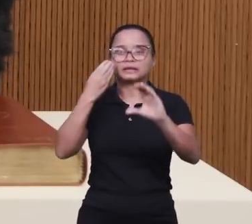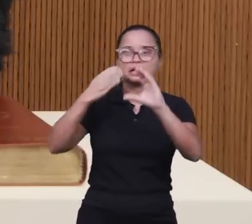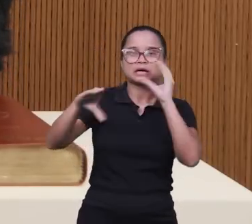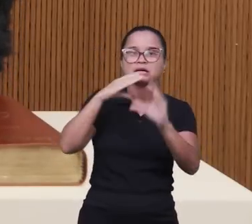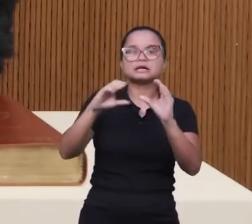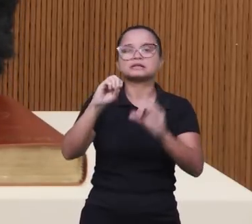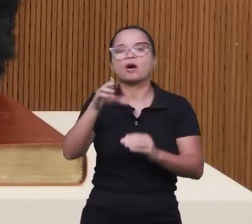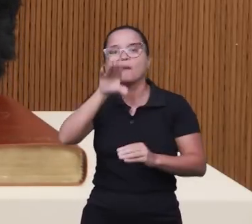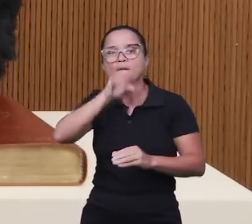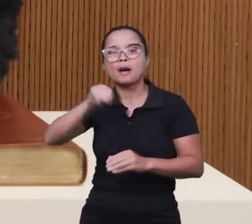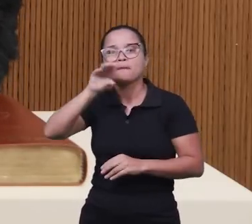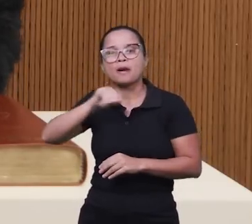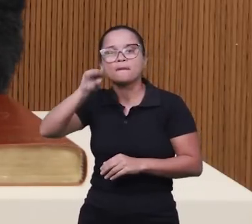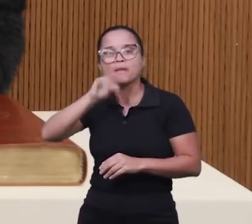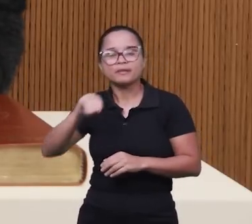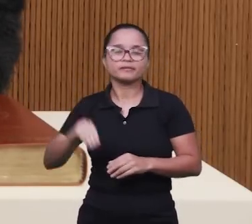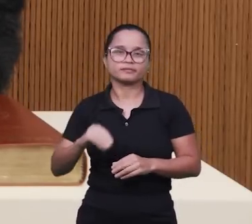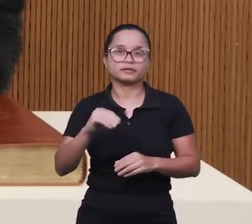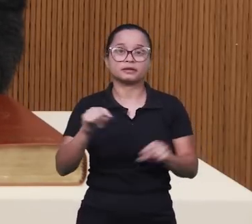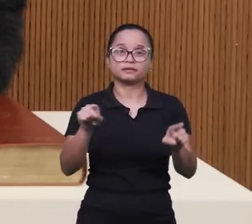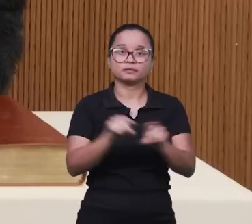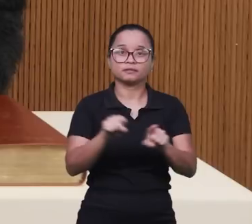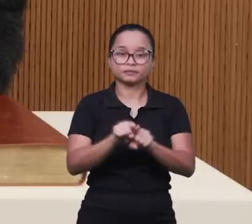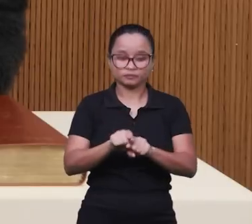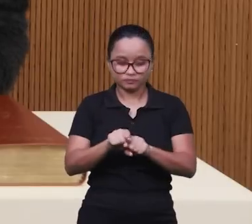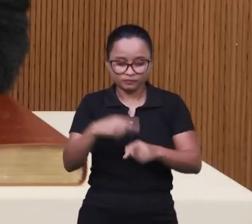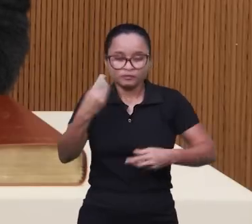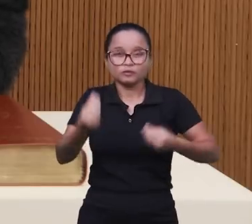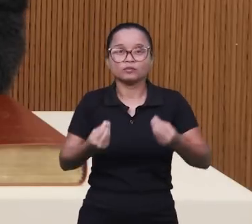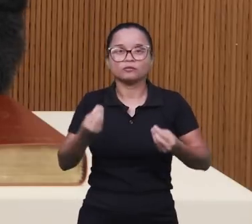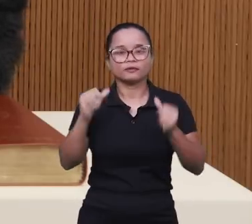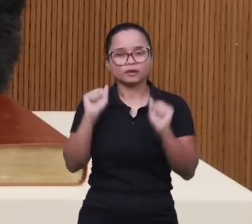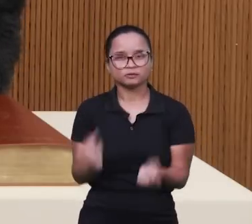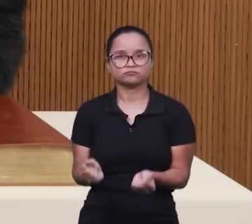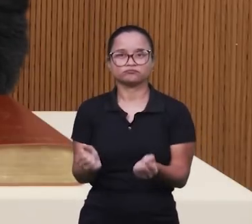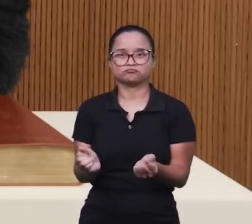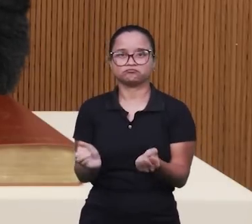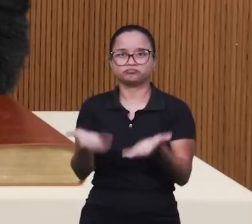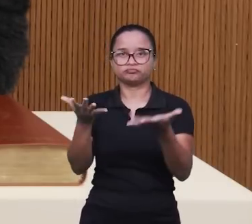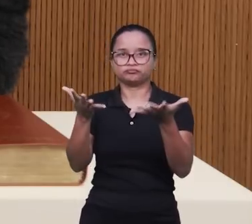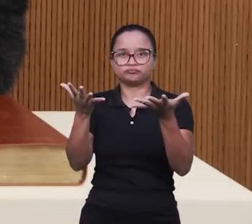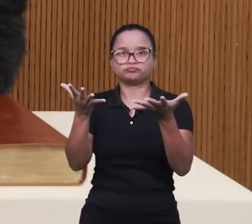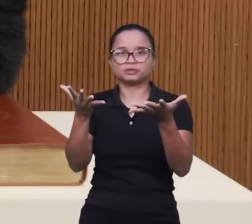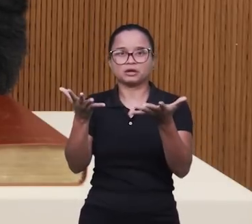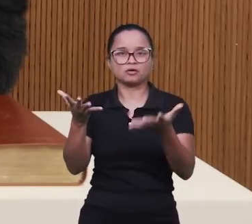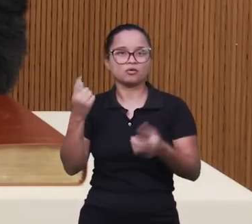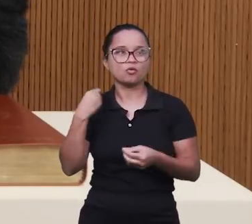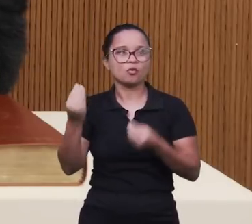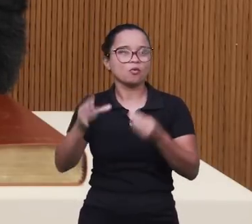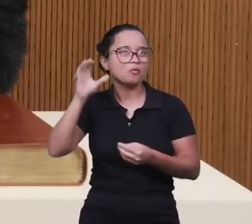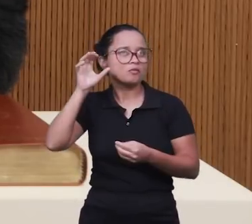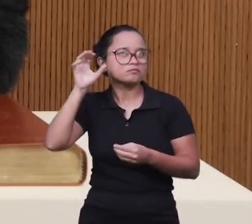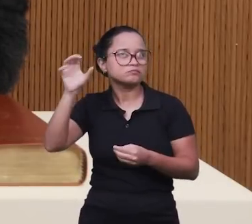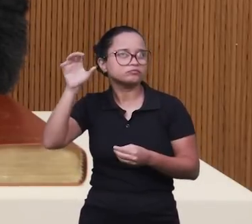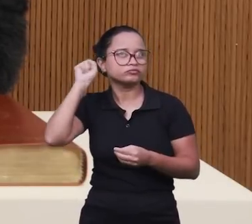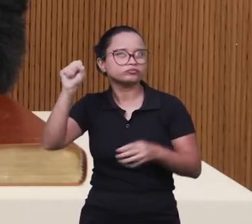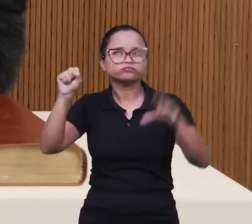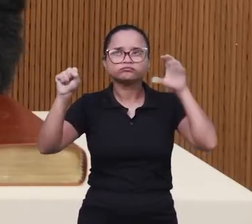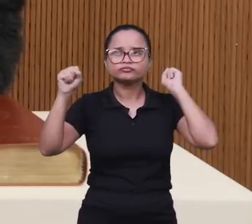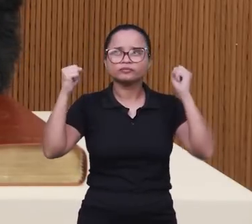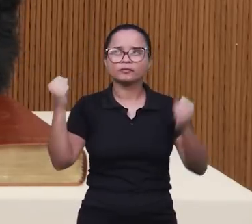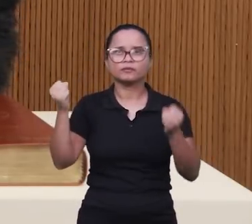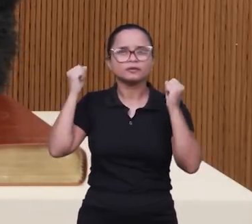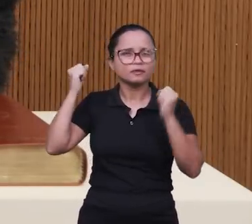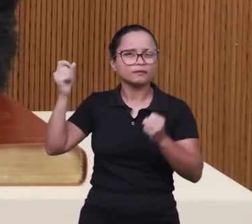voz cantada. Um determinado lugar que vai estimular a sua audição e